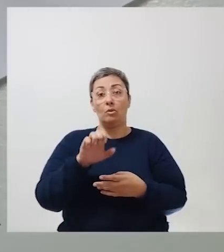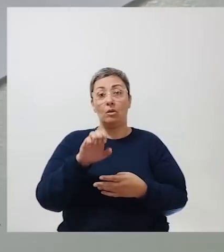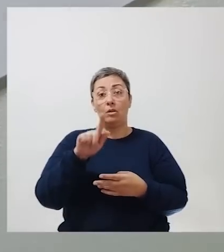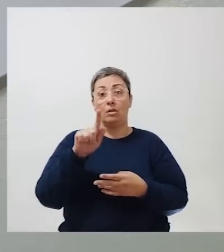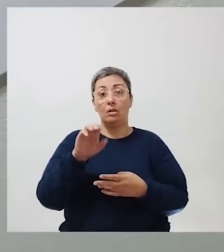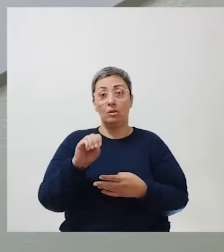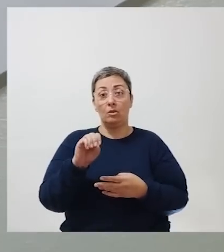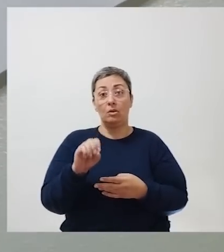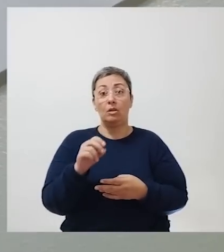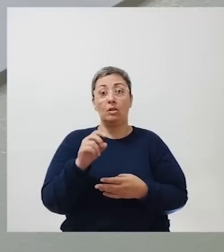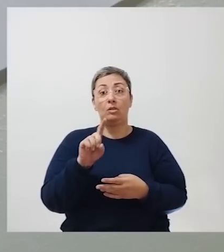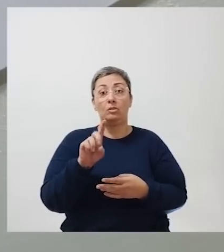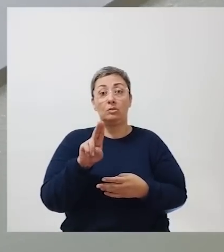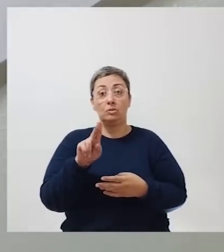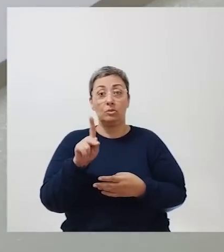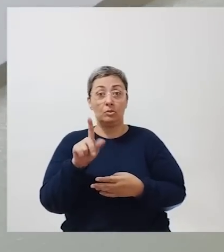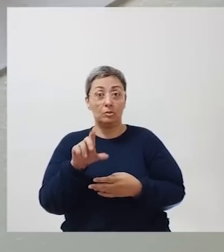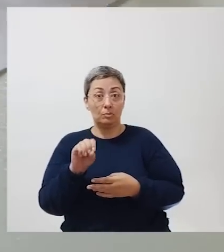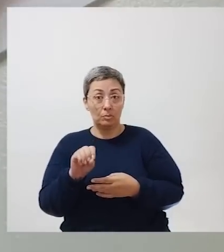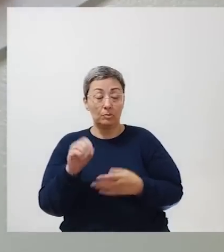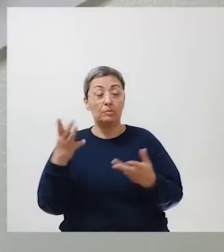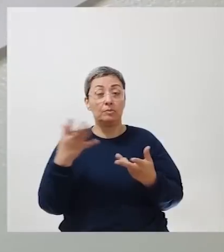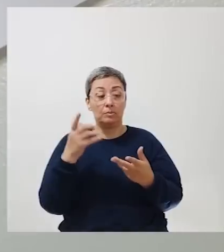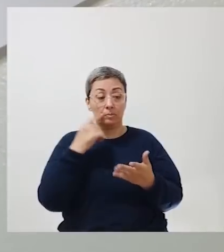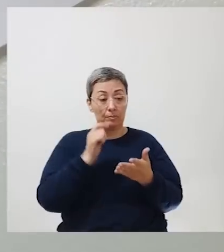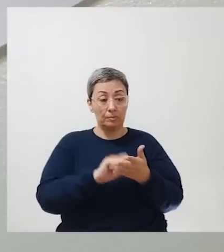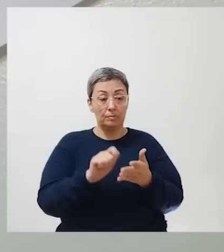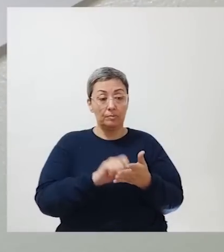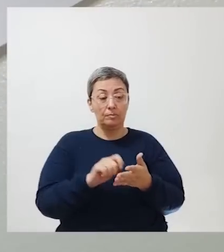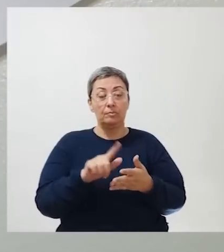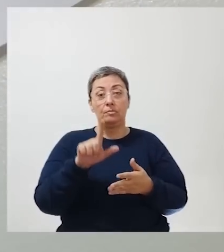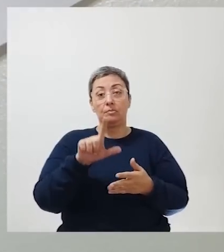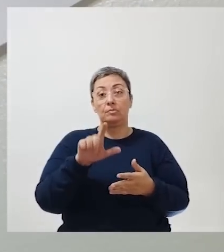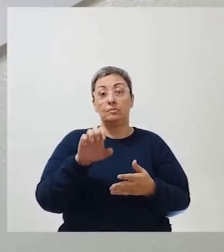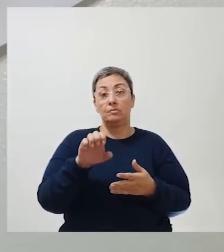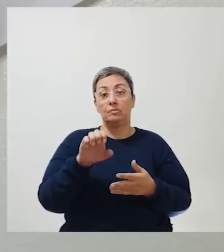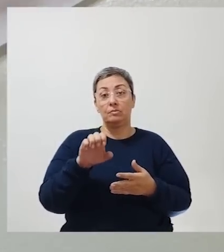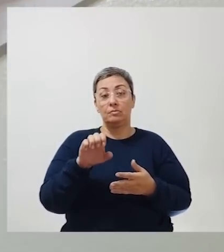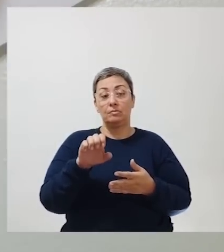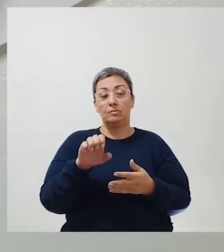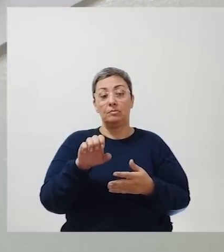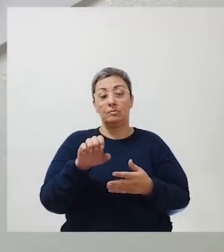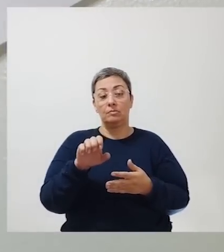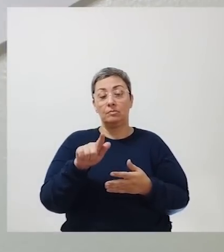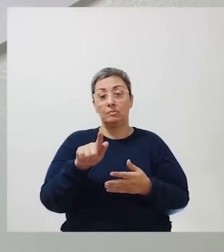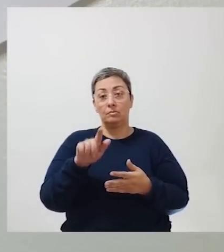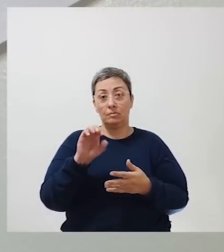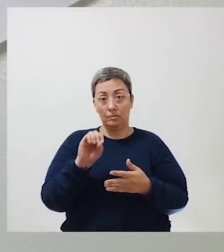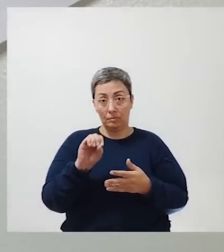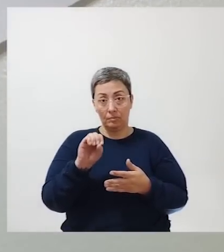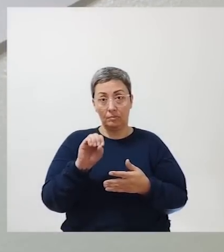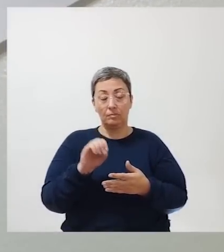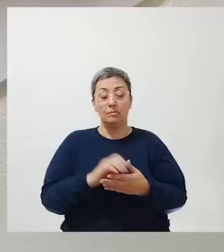Lego duplo. Então vai, escreve aqui. Lego